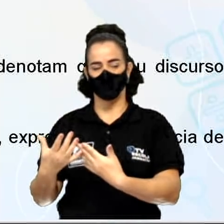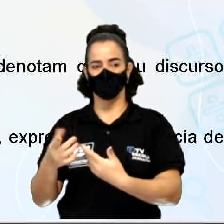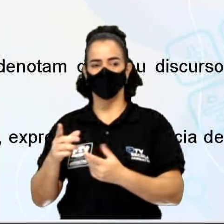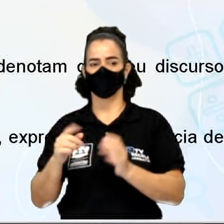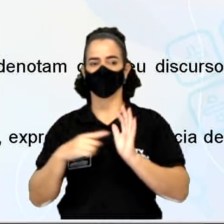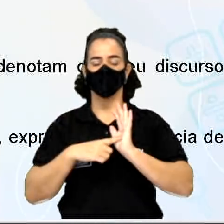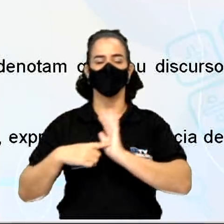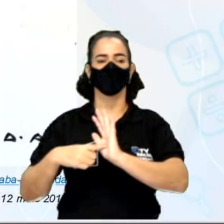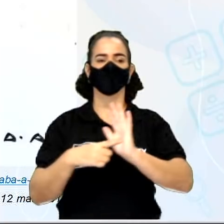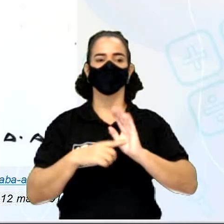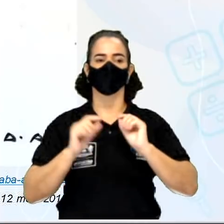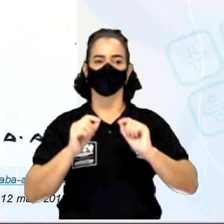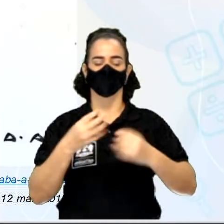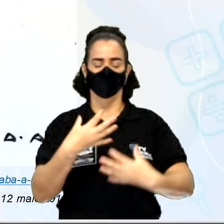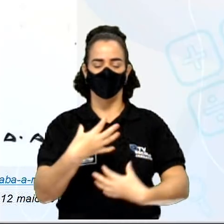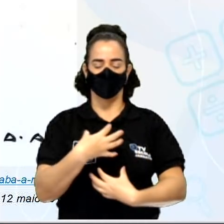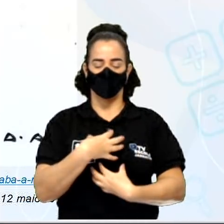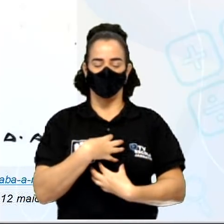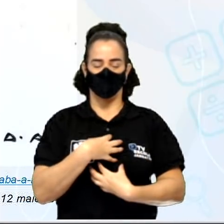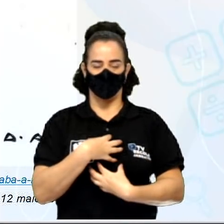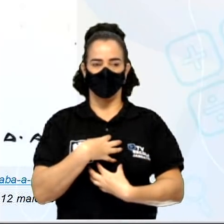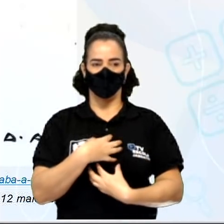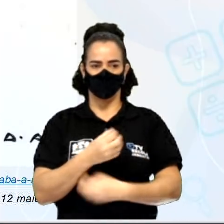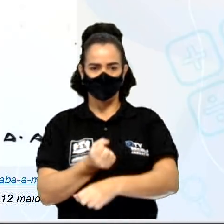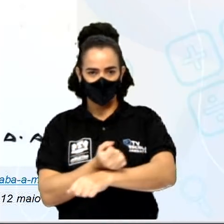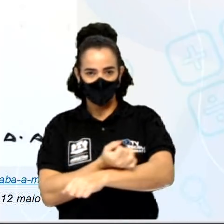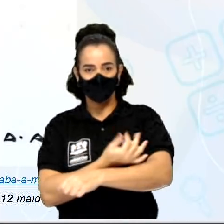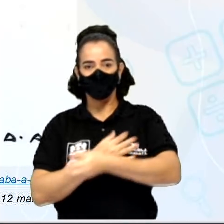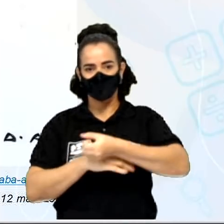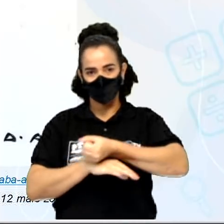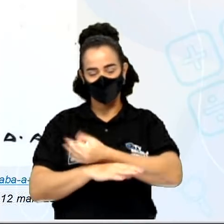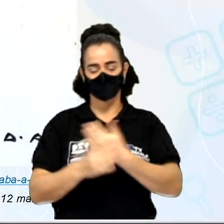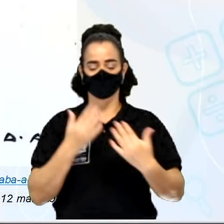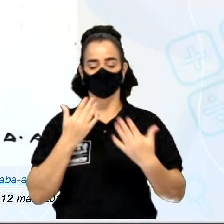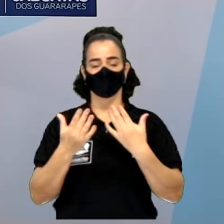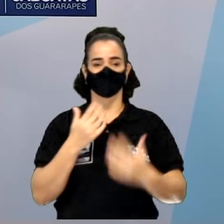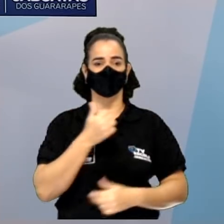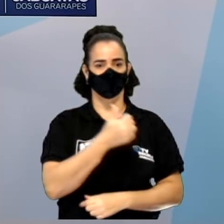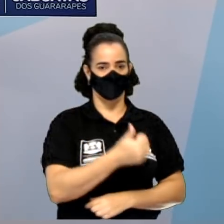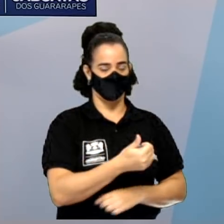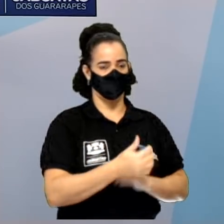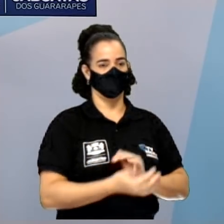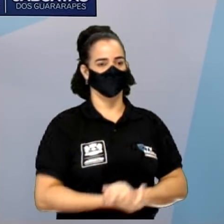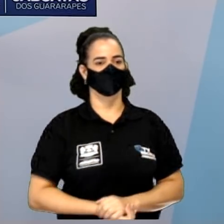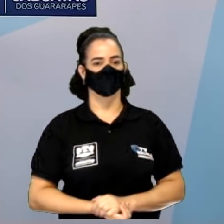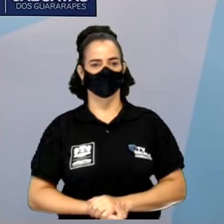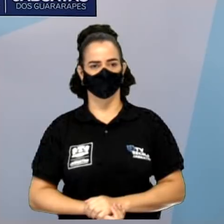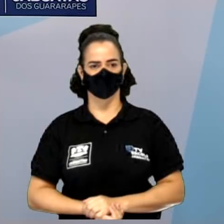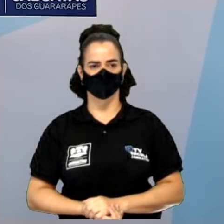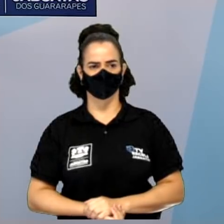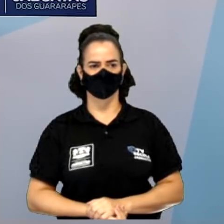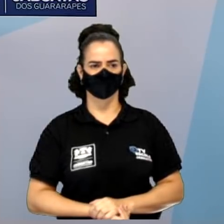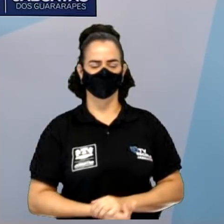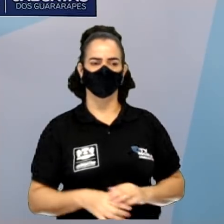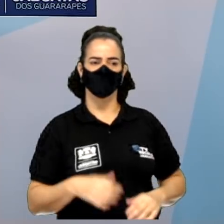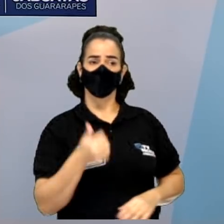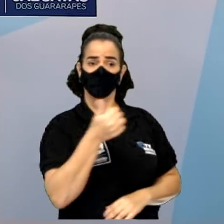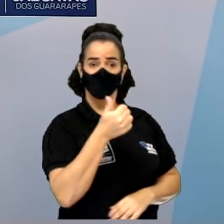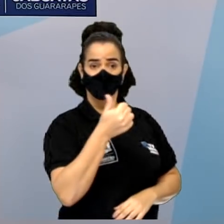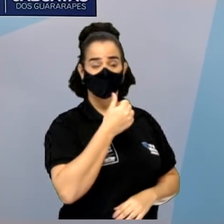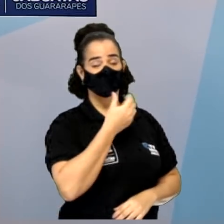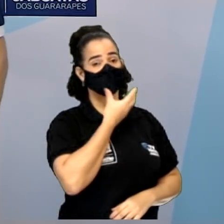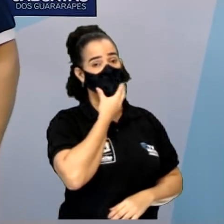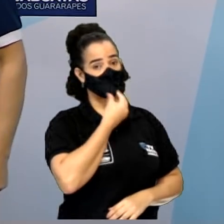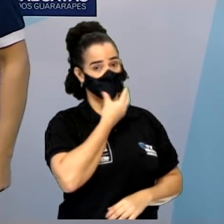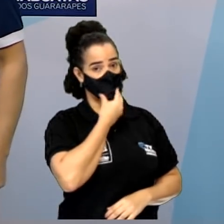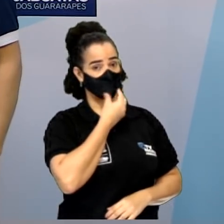se comparado ao da primeira. A gente tem aqui, ó, somente a pergunta do primeiro menino e aí eu tenho só uma interrogação, tá vendo?